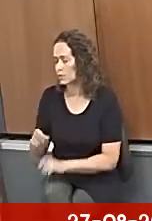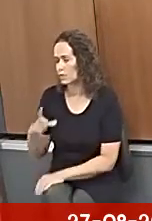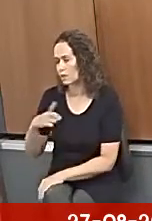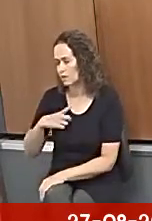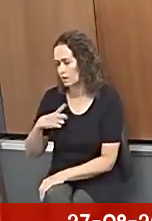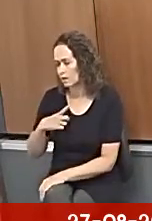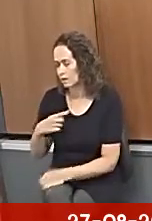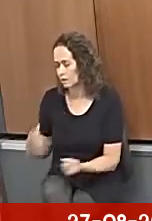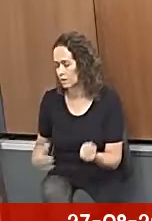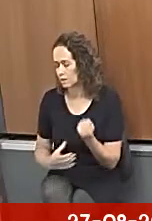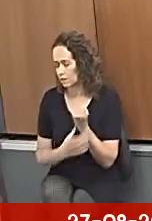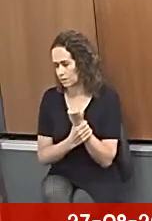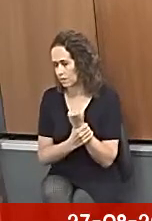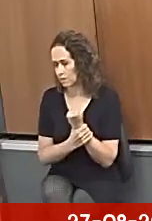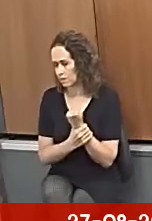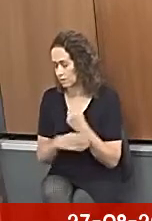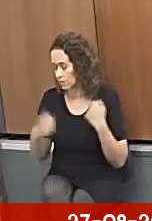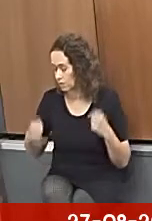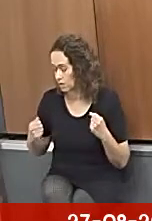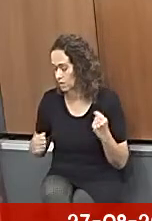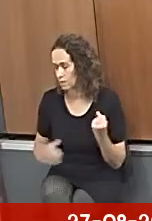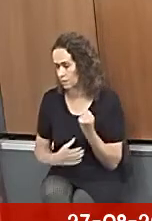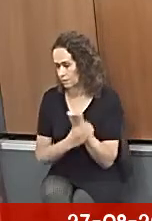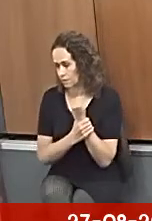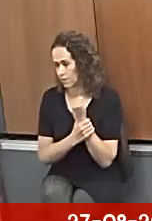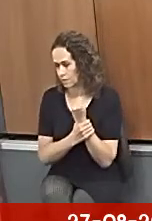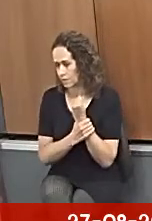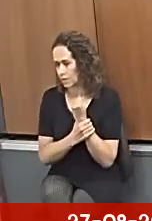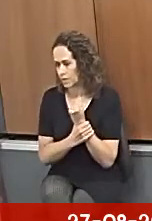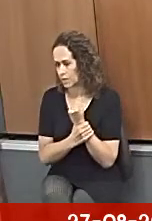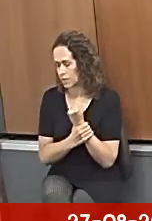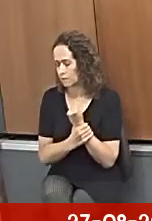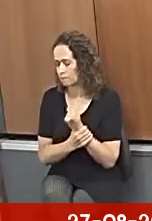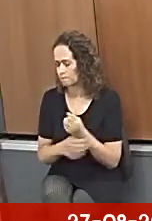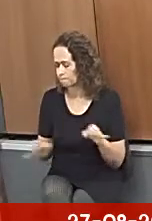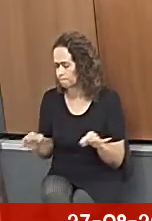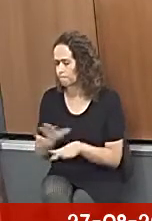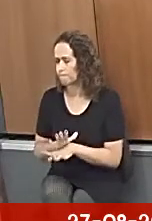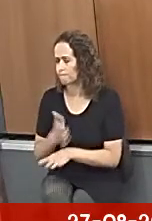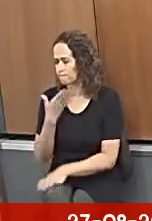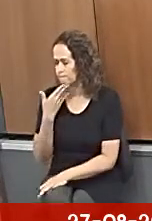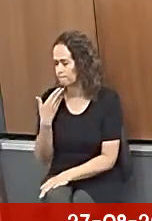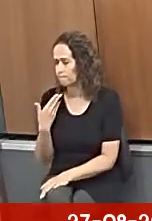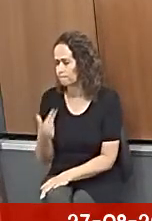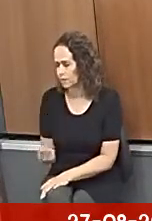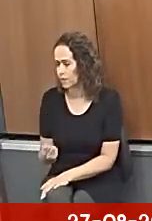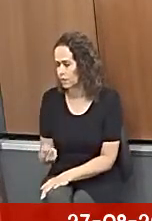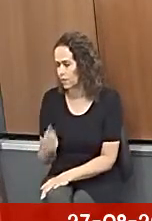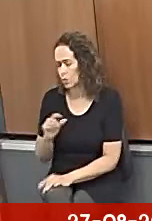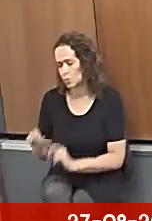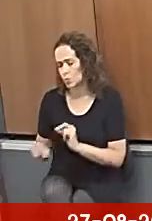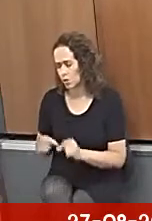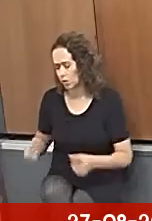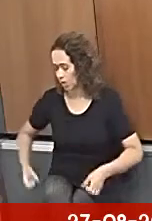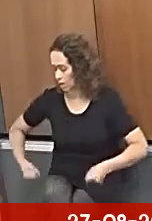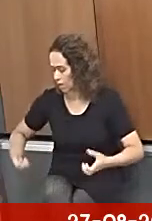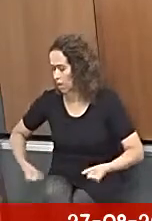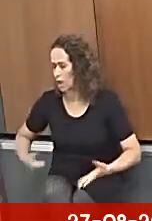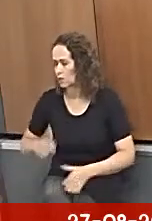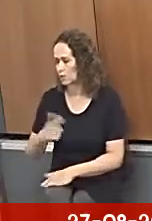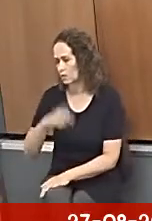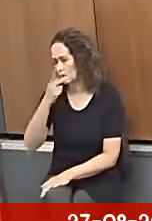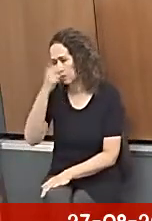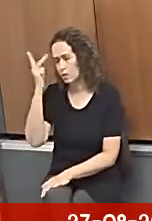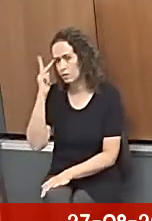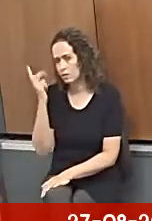uma segurança é efetiva e entendeu que são os cadeirantes e outras pessoas não